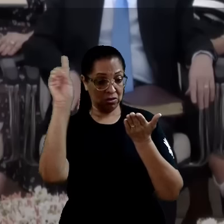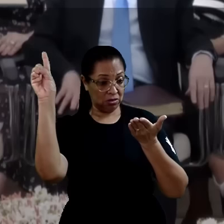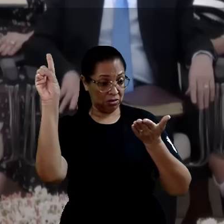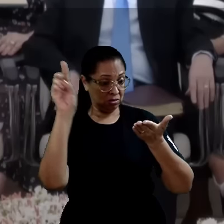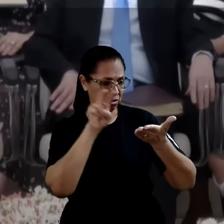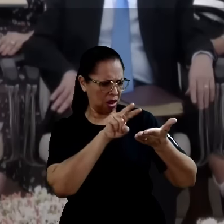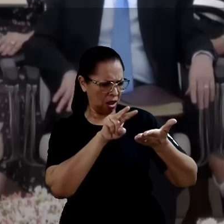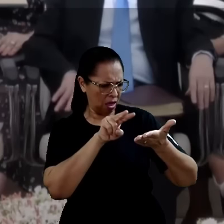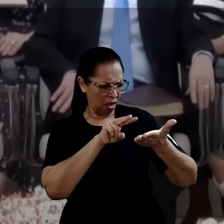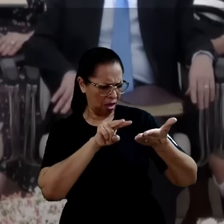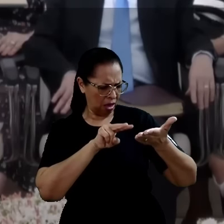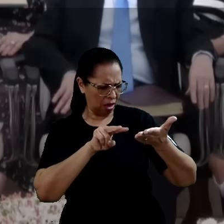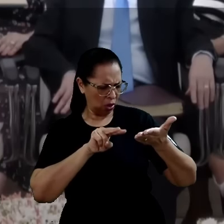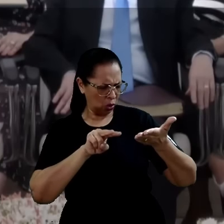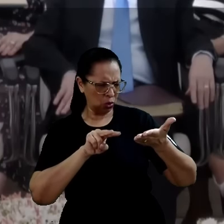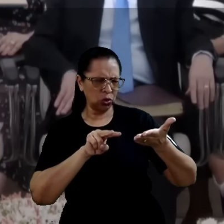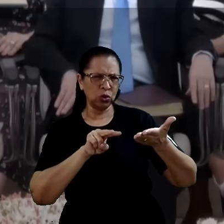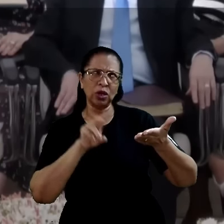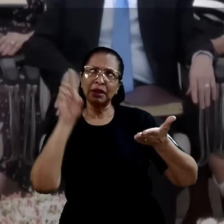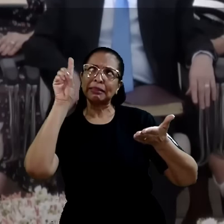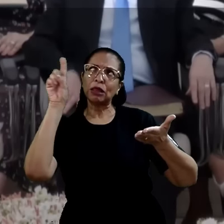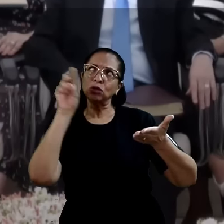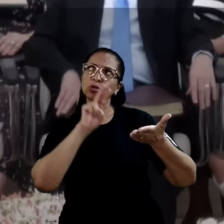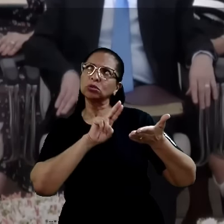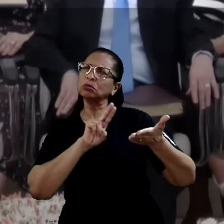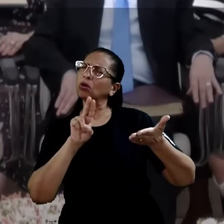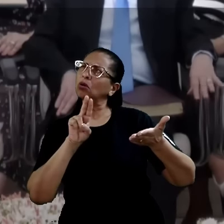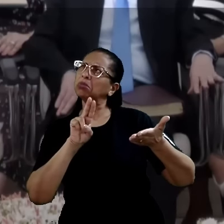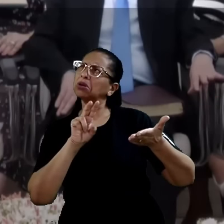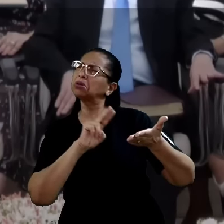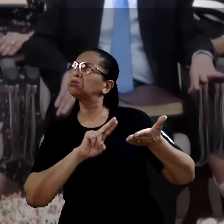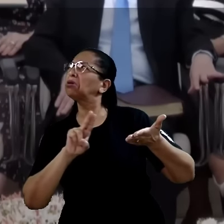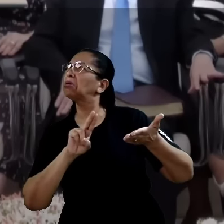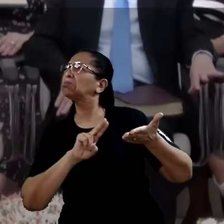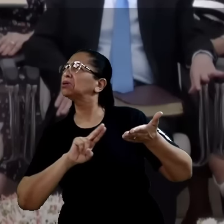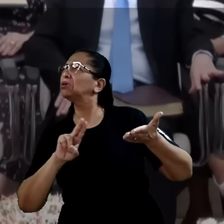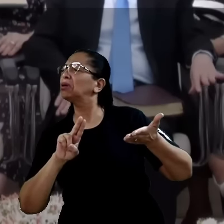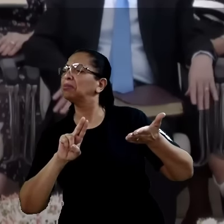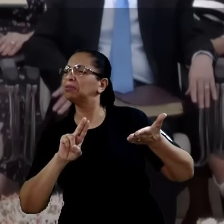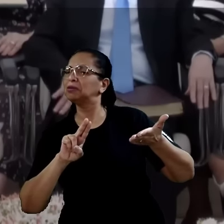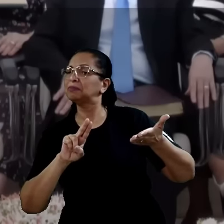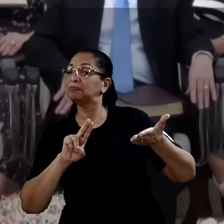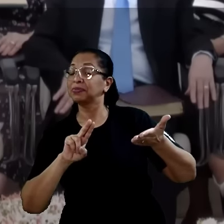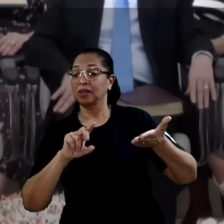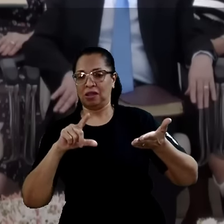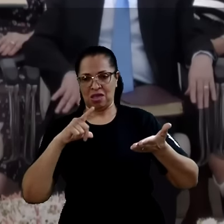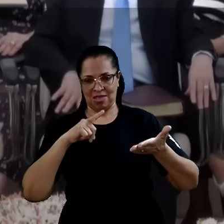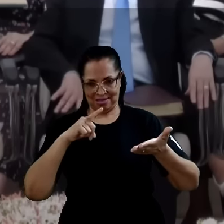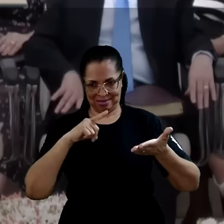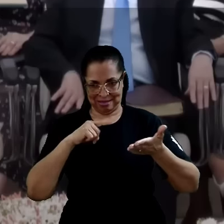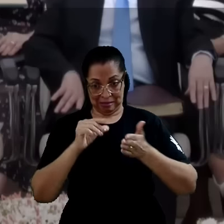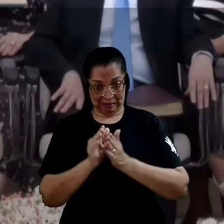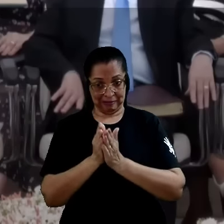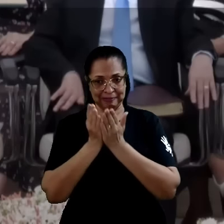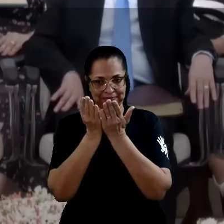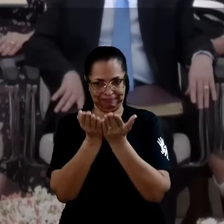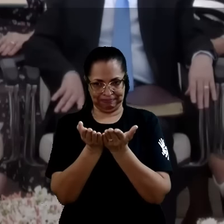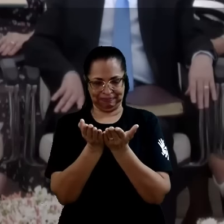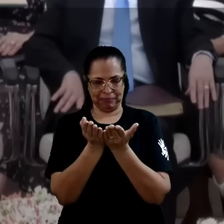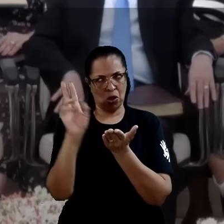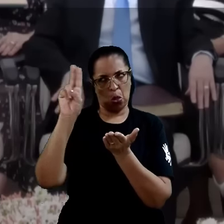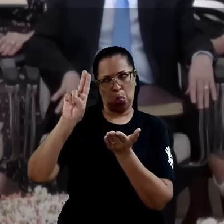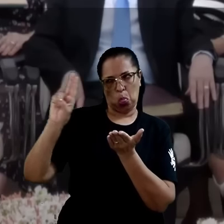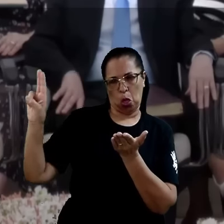Bíblia porque tem crente que ele dá nome de tudo que é nome mas nome de Bíblia ele não quer